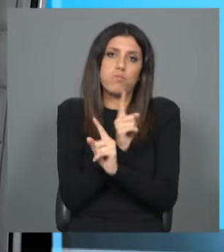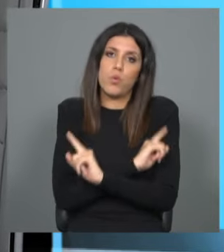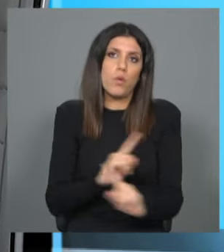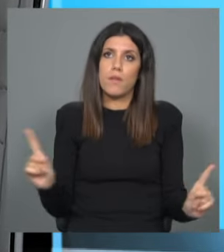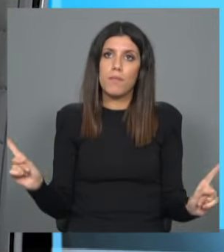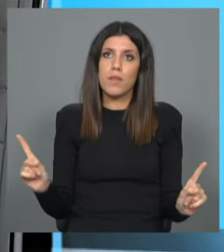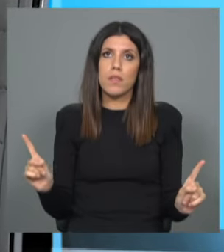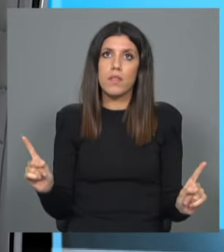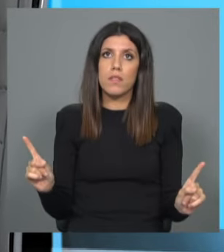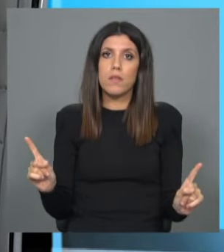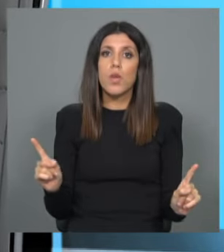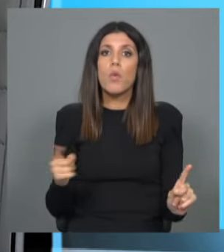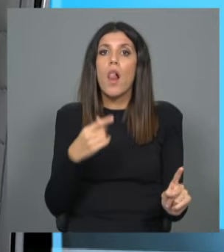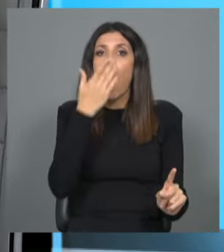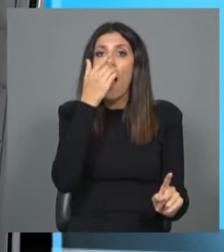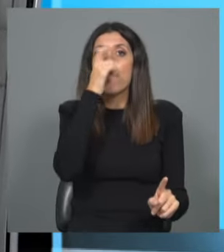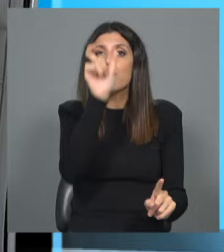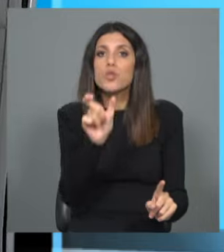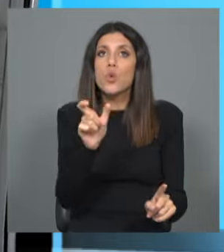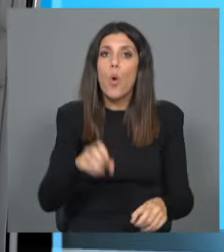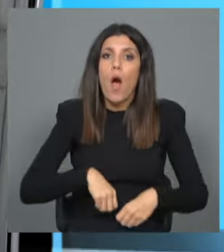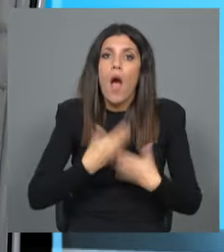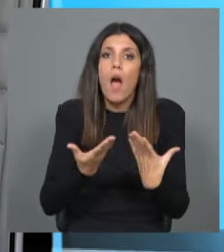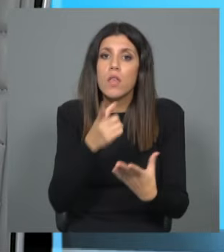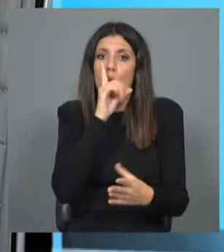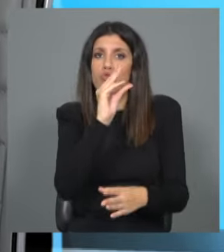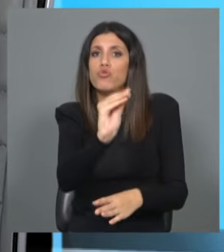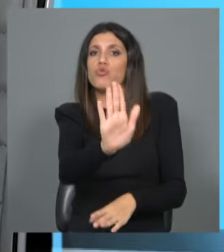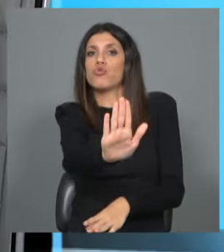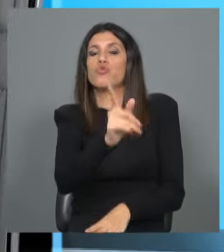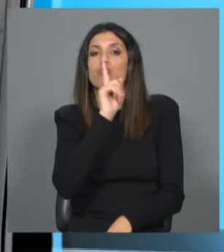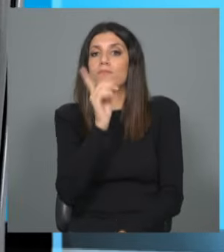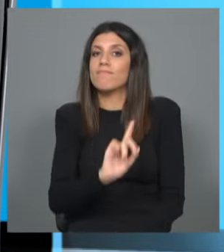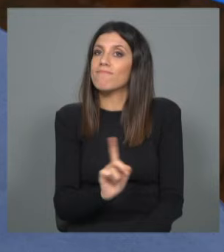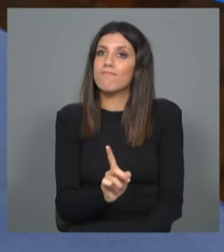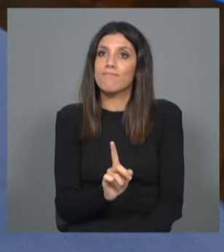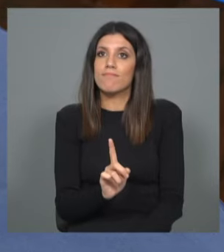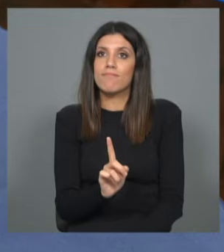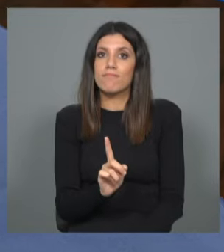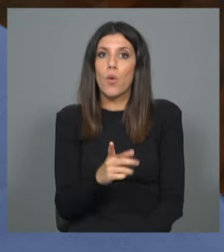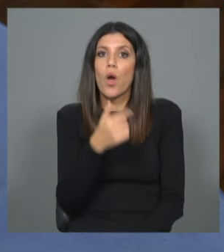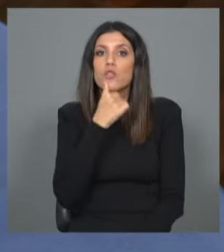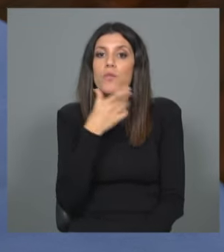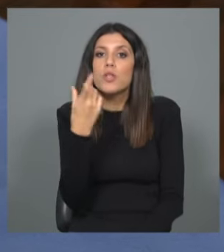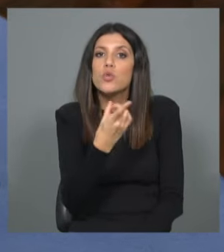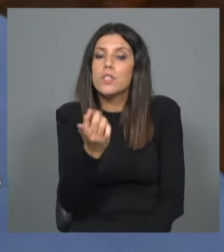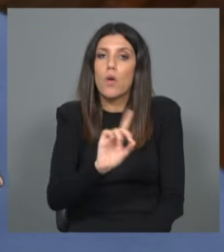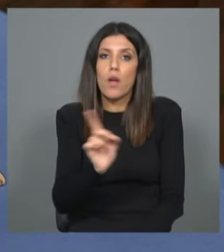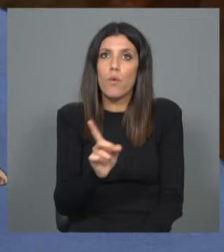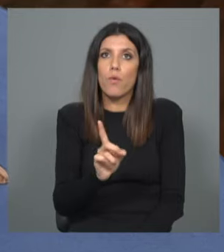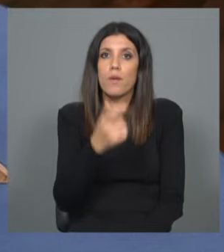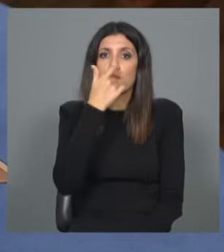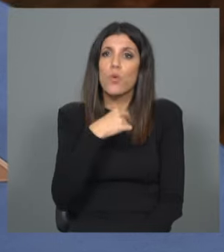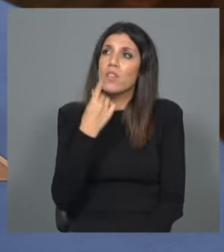estamos a remeter a pessoa ao silêncio e à solidão nesse sofrimento. Quando a pessoa diz, eu estou